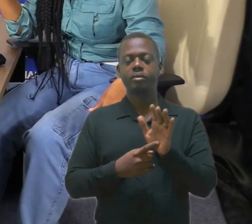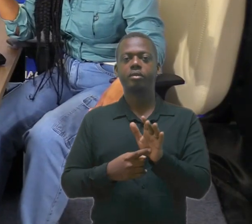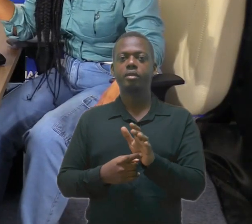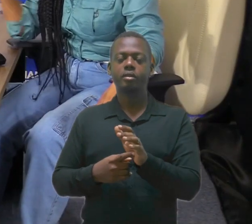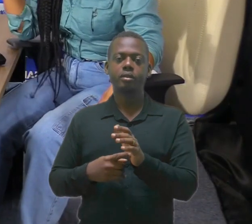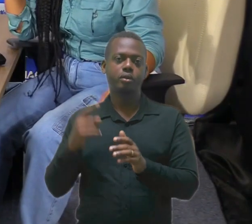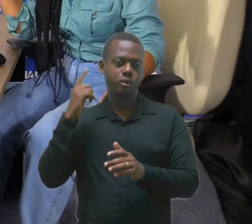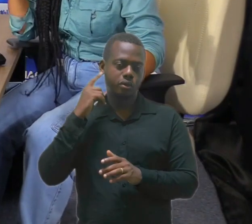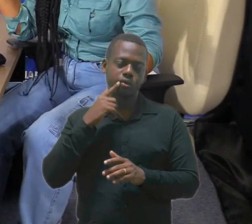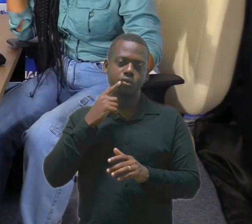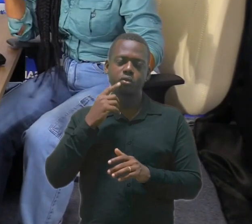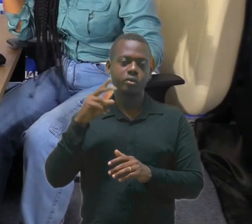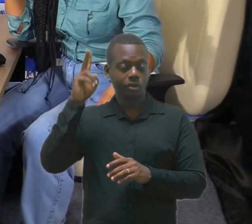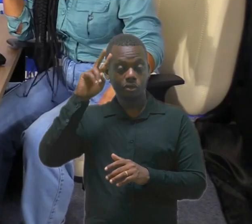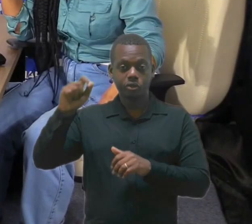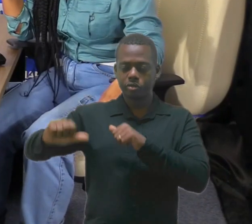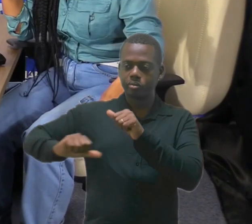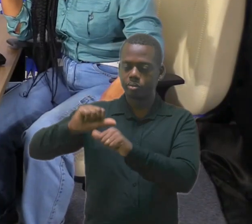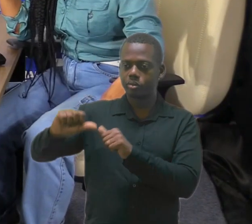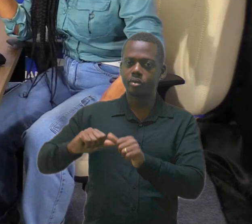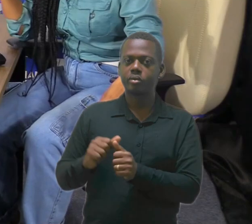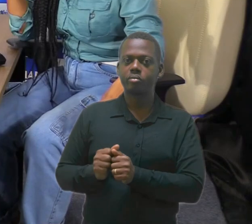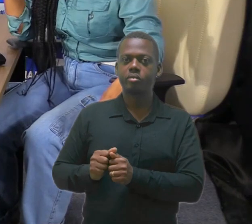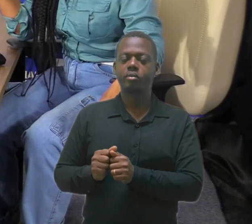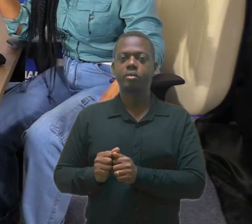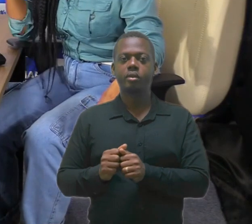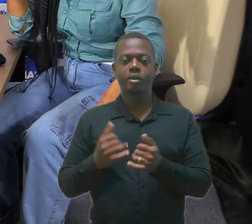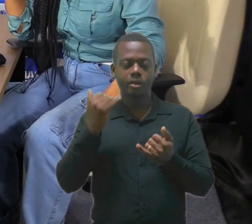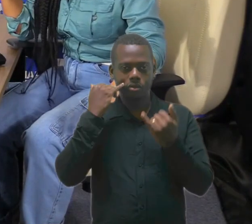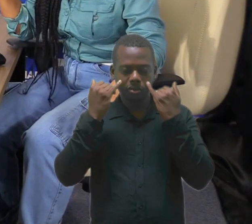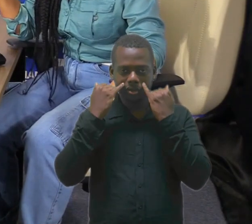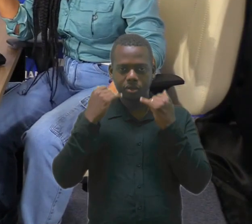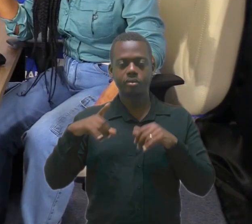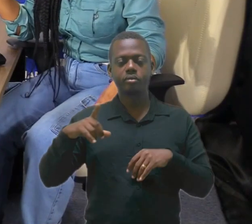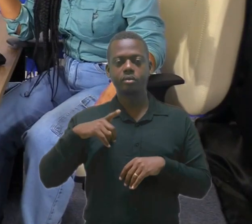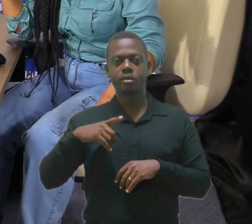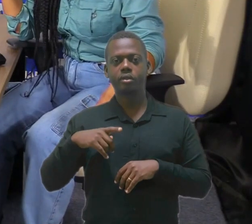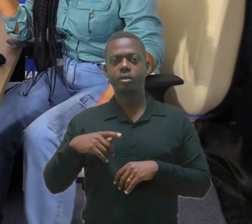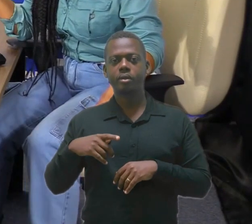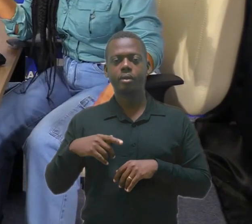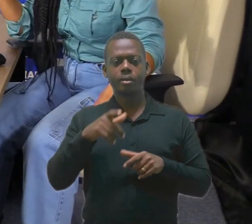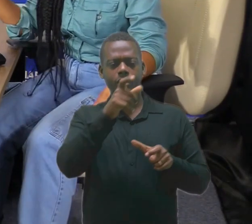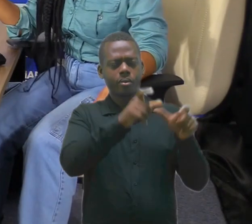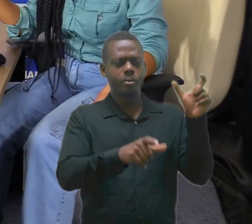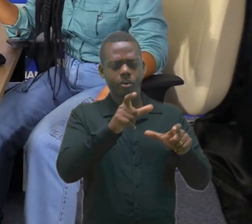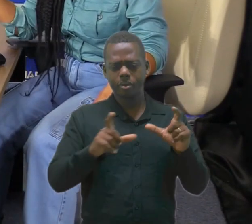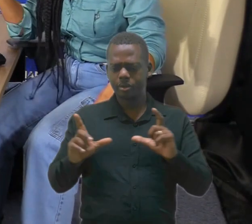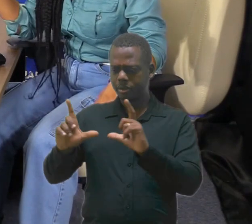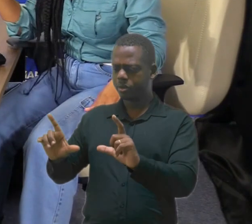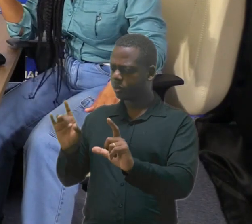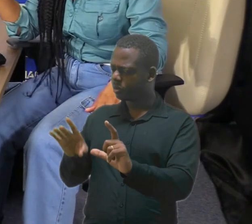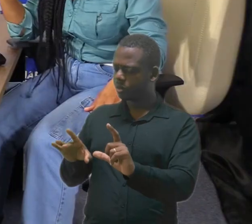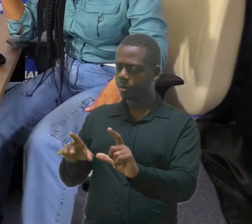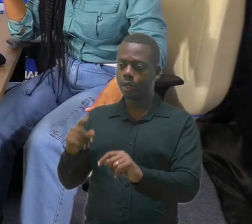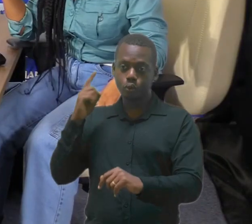gente, que muda a história dos surdos aqui da cidade, porque eles estão em casa sem ter informação. Então, para algumas pessoas, é só uma janela. Mas para o